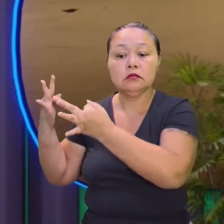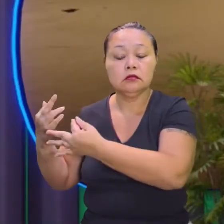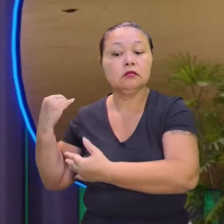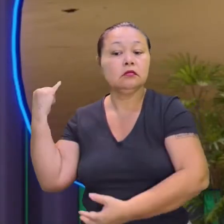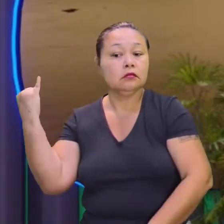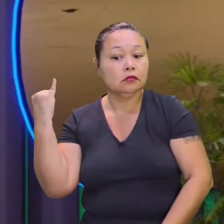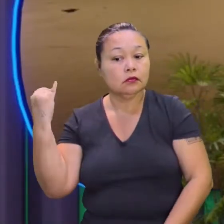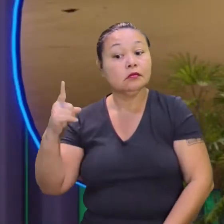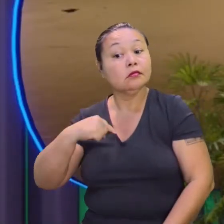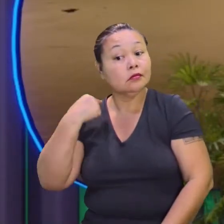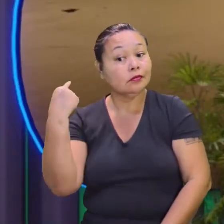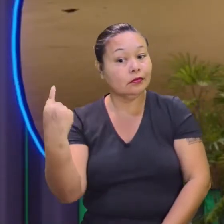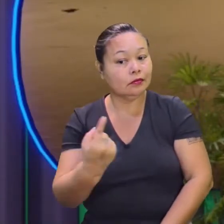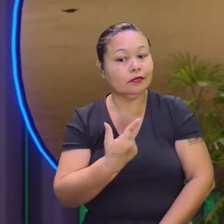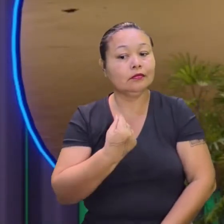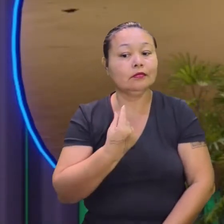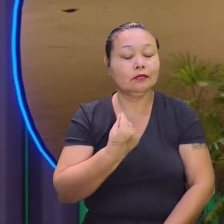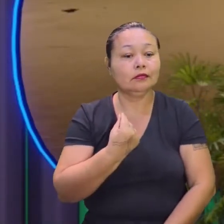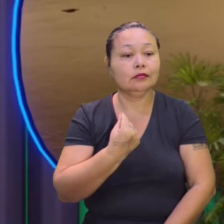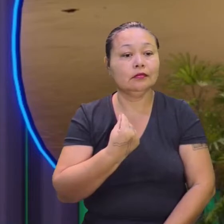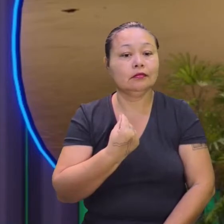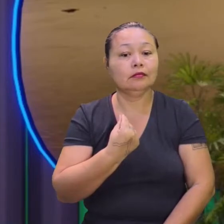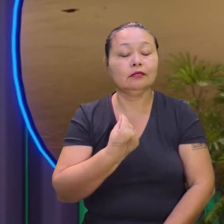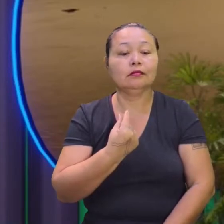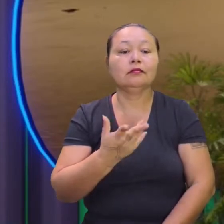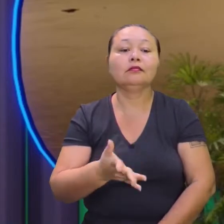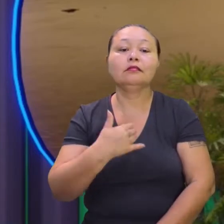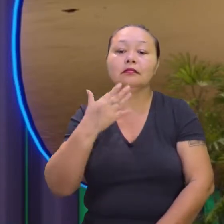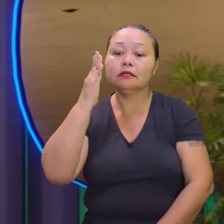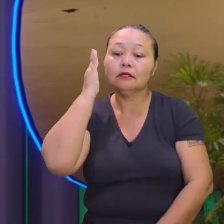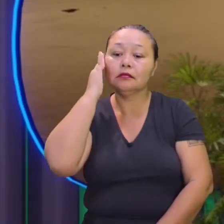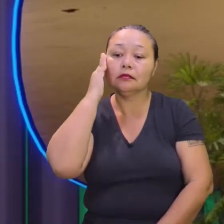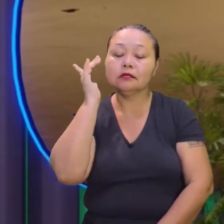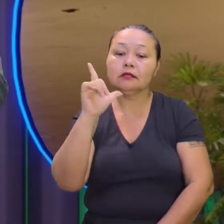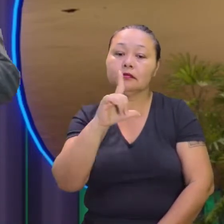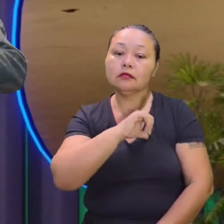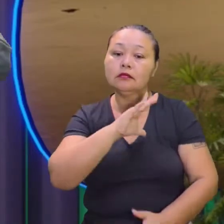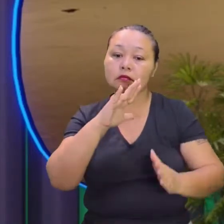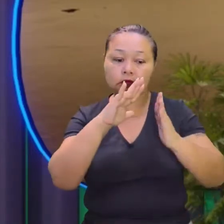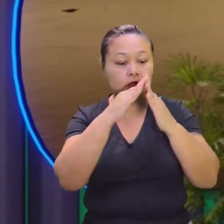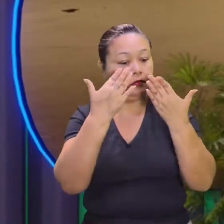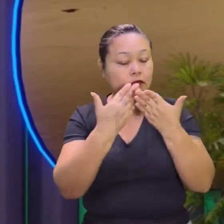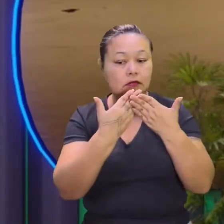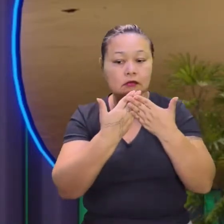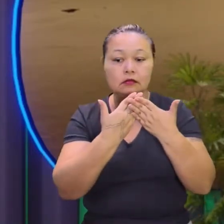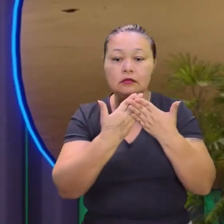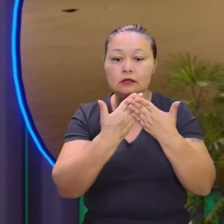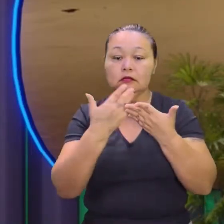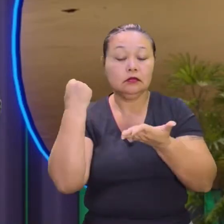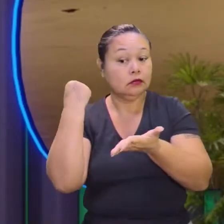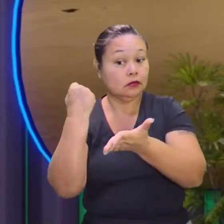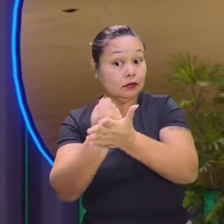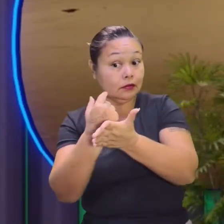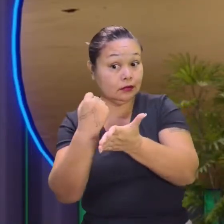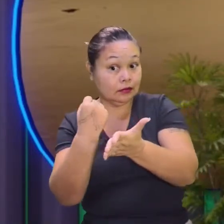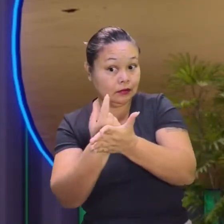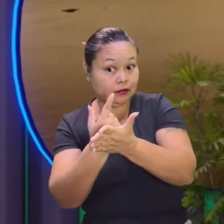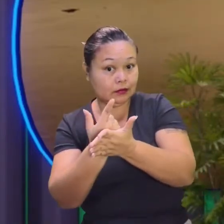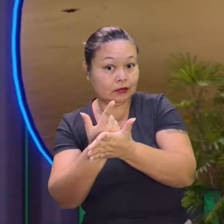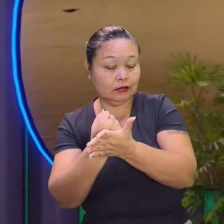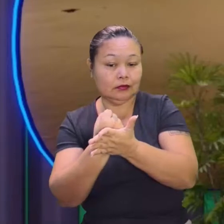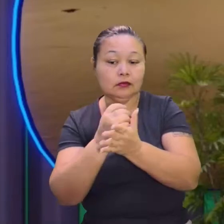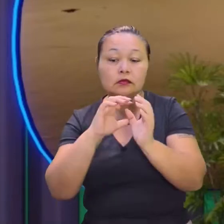nossa economia. Com certeza, professor. Rogério, você sabia que tem escolas compram